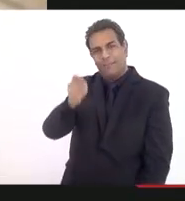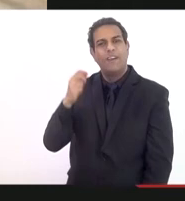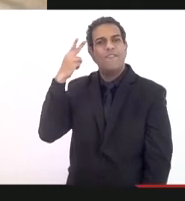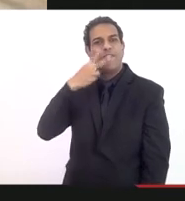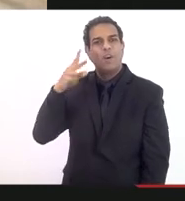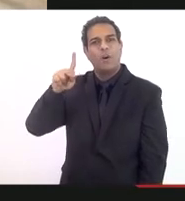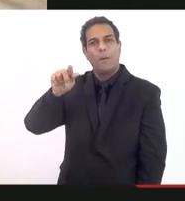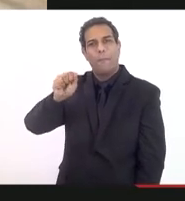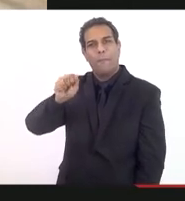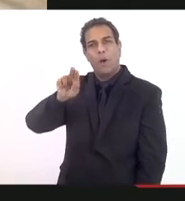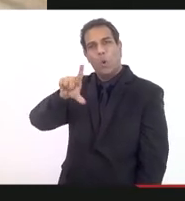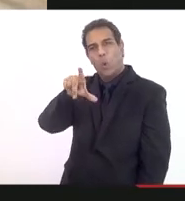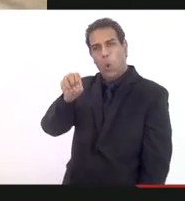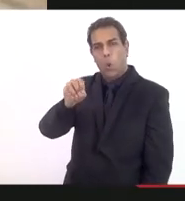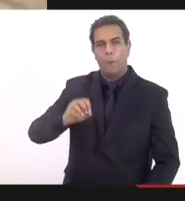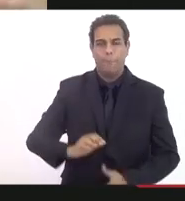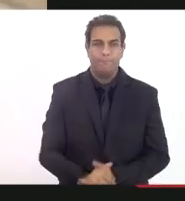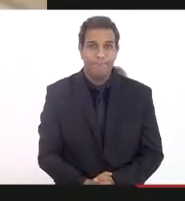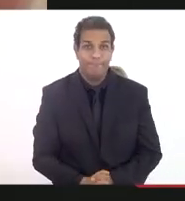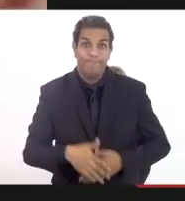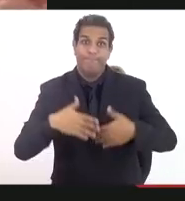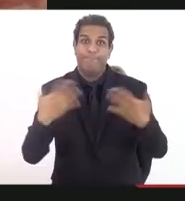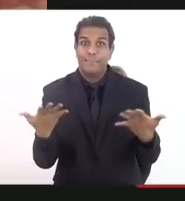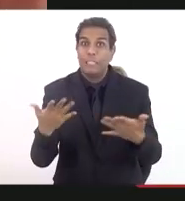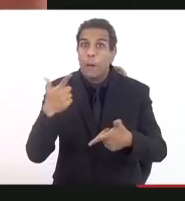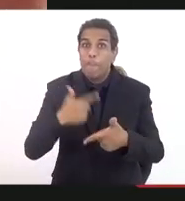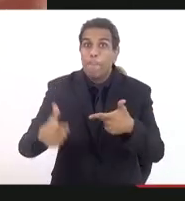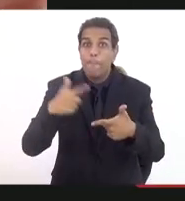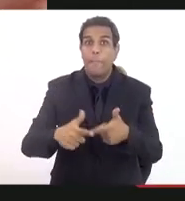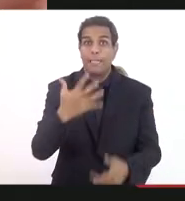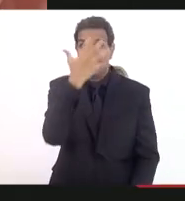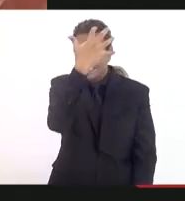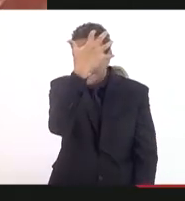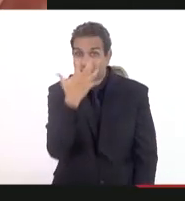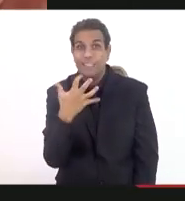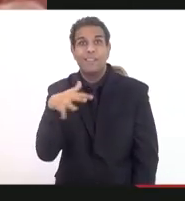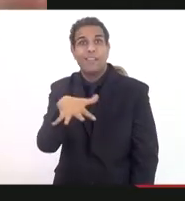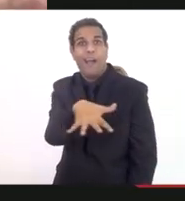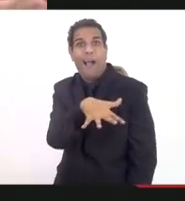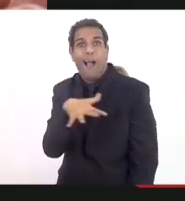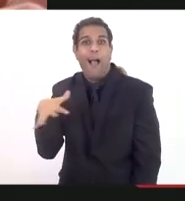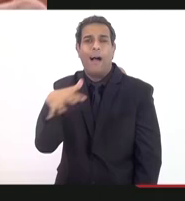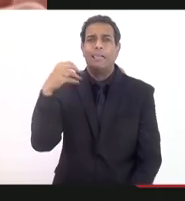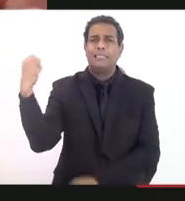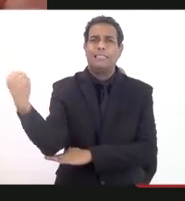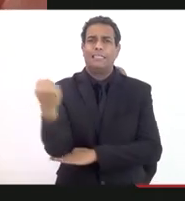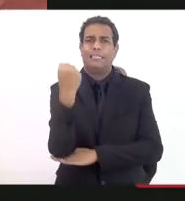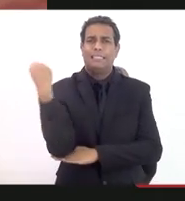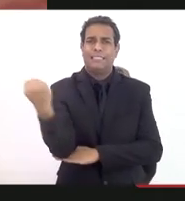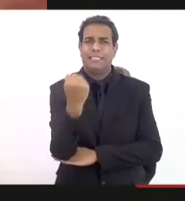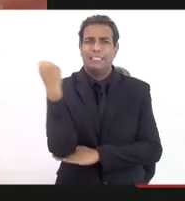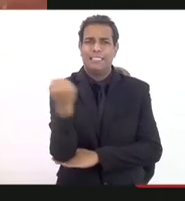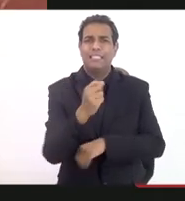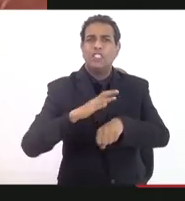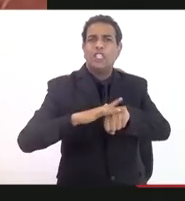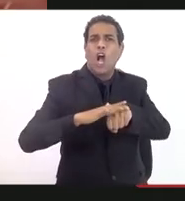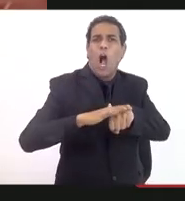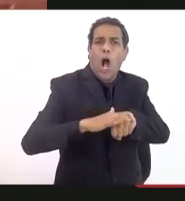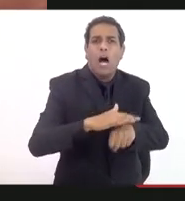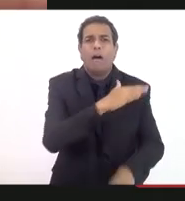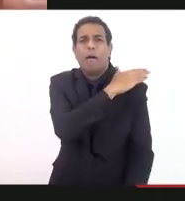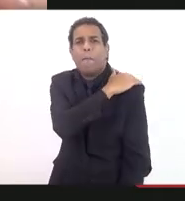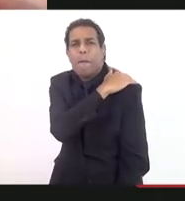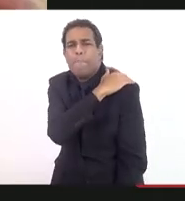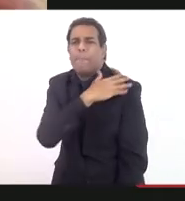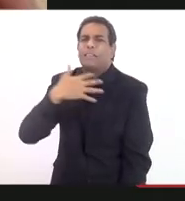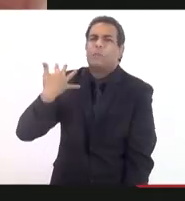pela presença. Tuberculose hoje, eu acho que é redundante falar, mas é importante reafirmar a